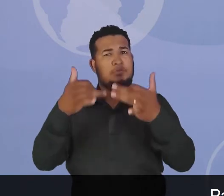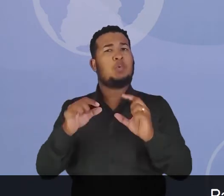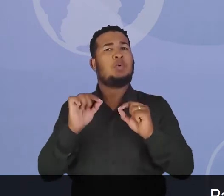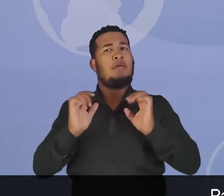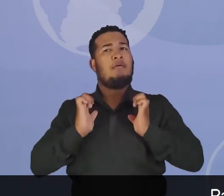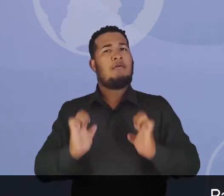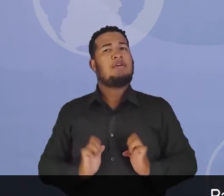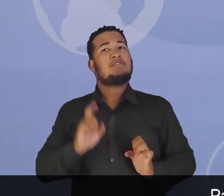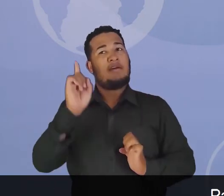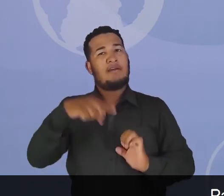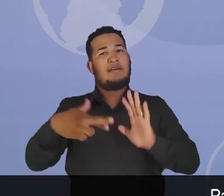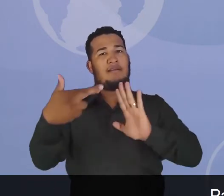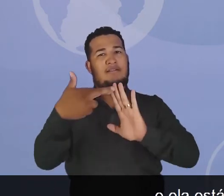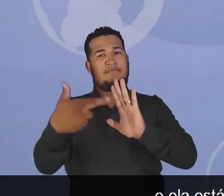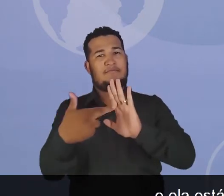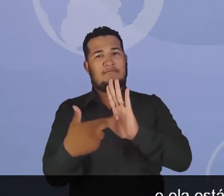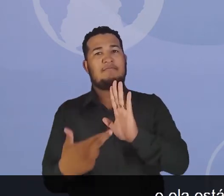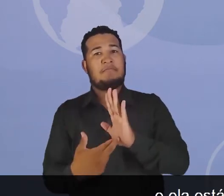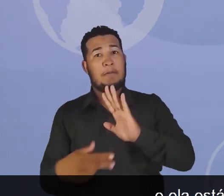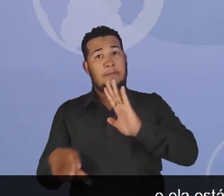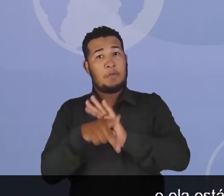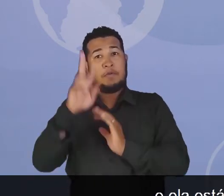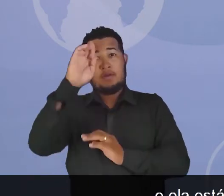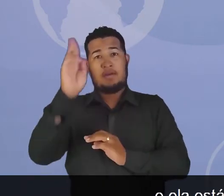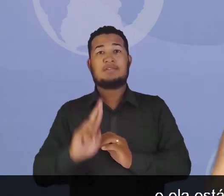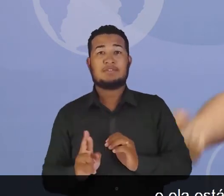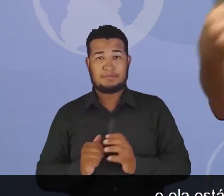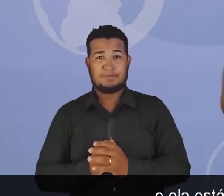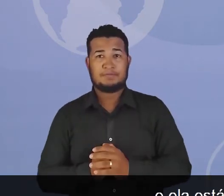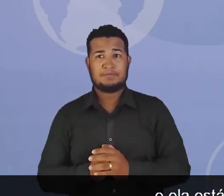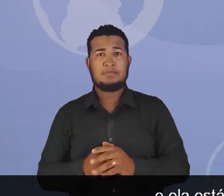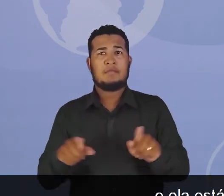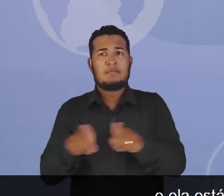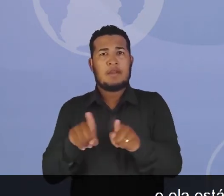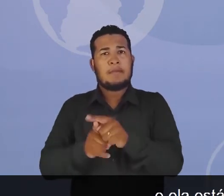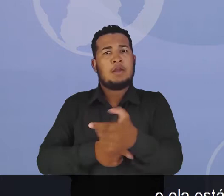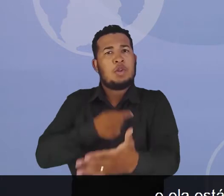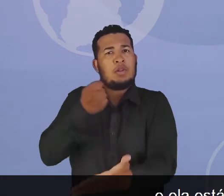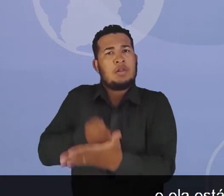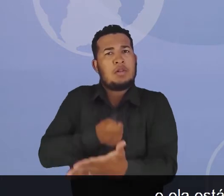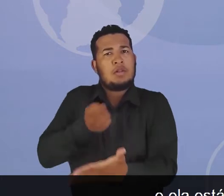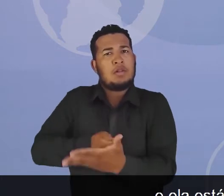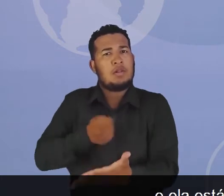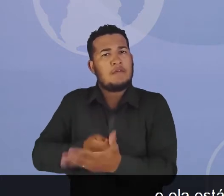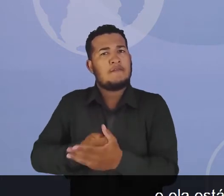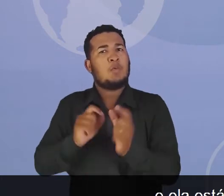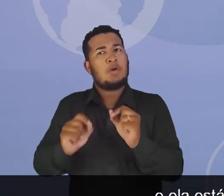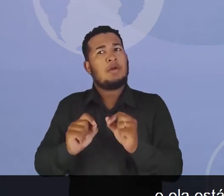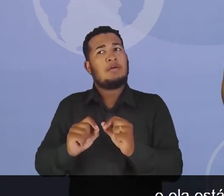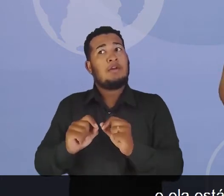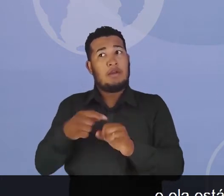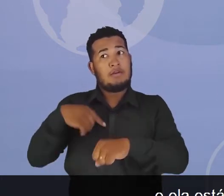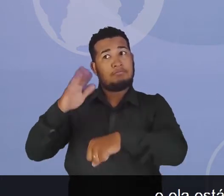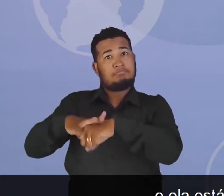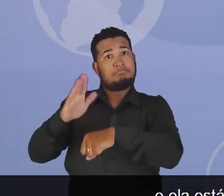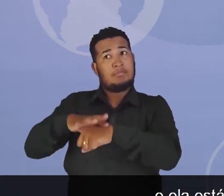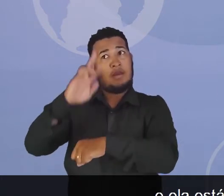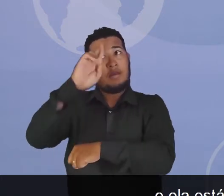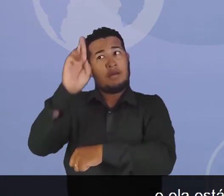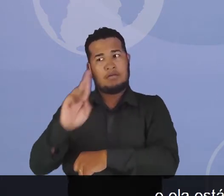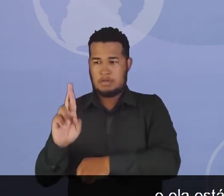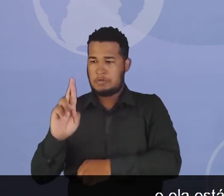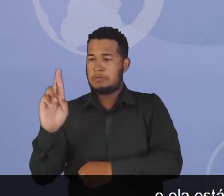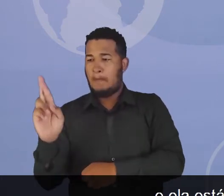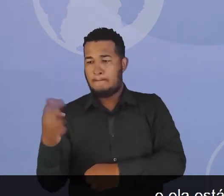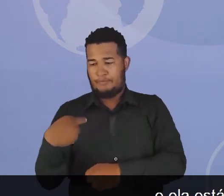nessas regras da razão. E ela está pautada nos deveres que a própria razão impõe a